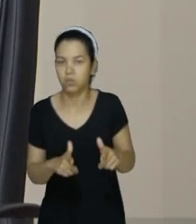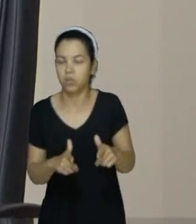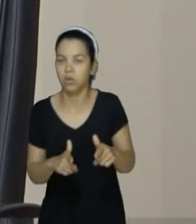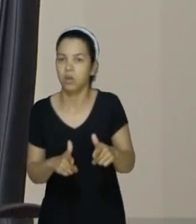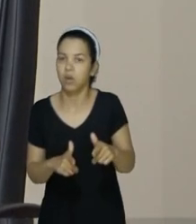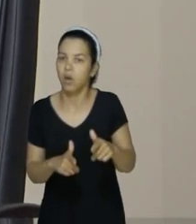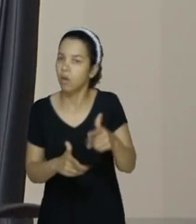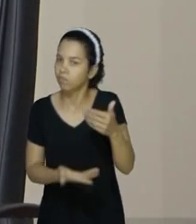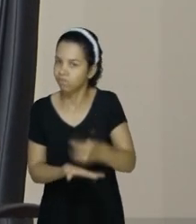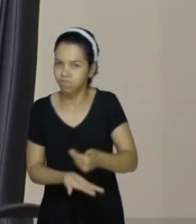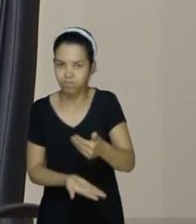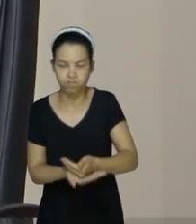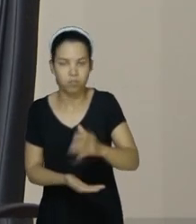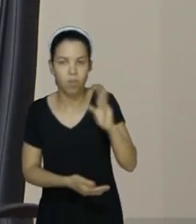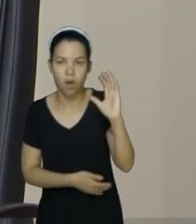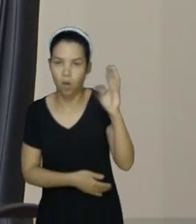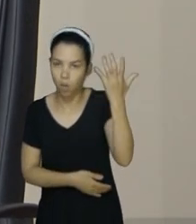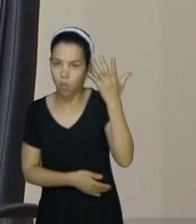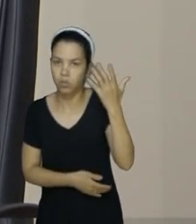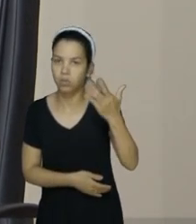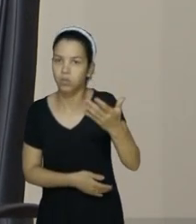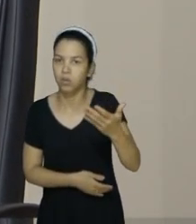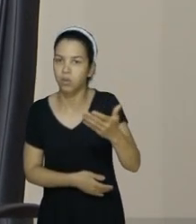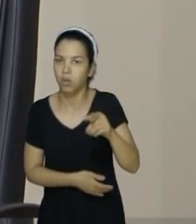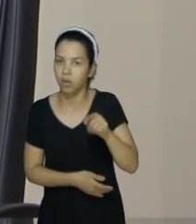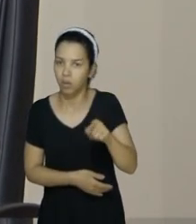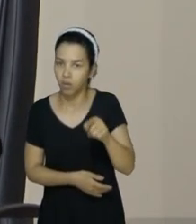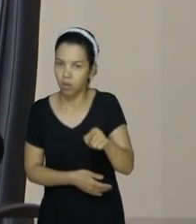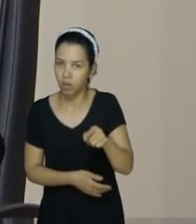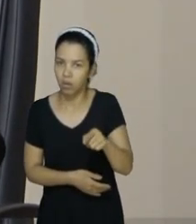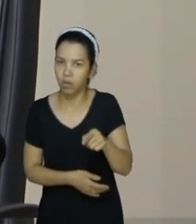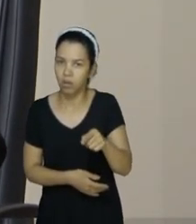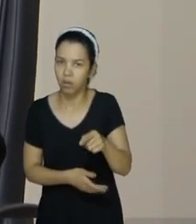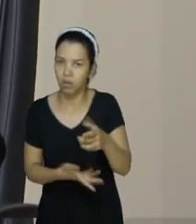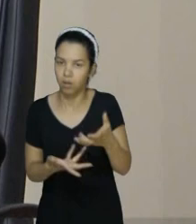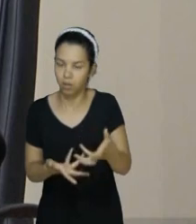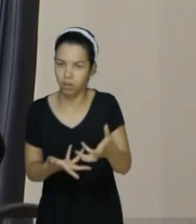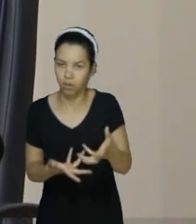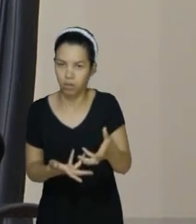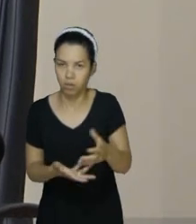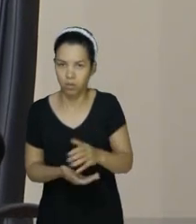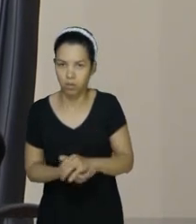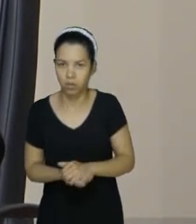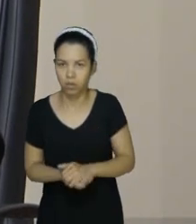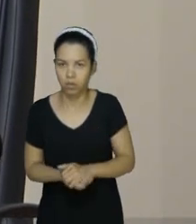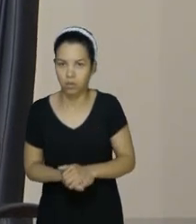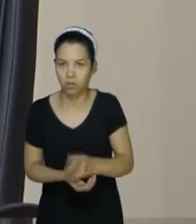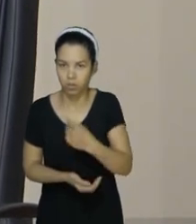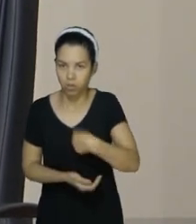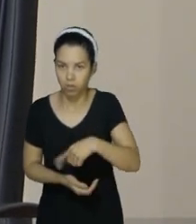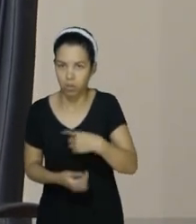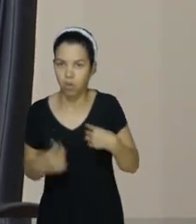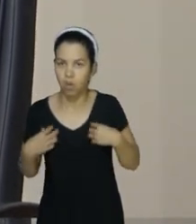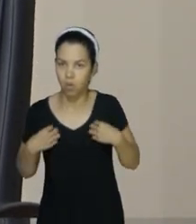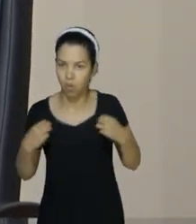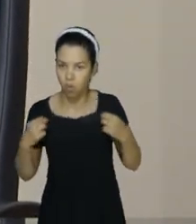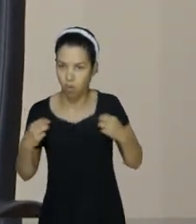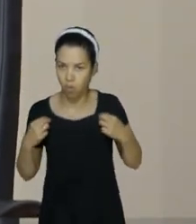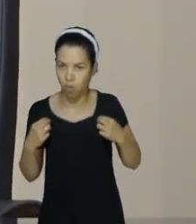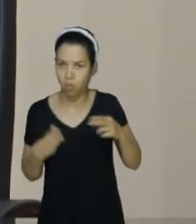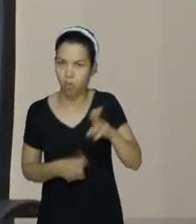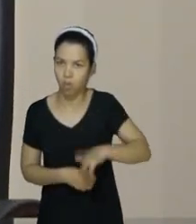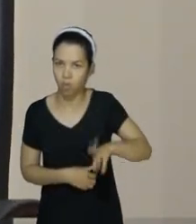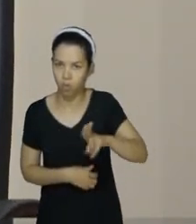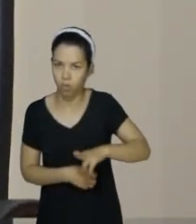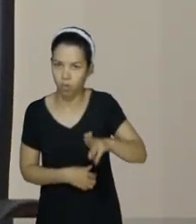muitas vezes, ela procurava recuperar aquela roupa que nós, os